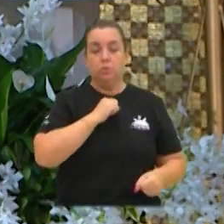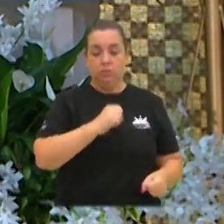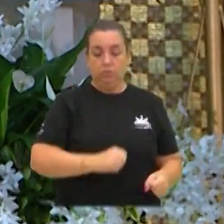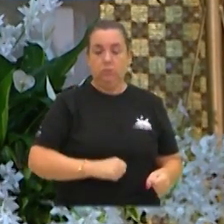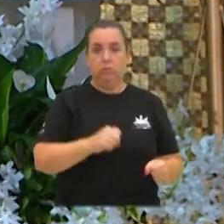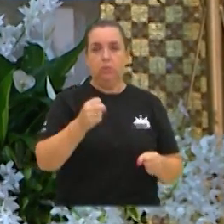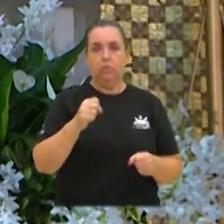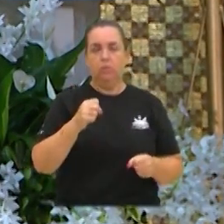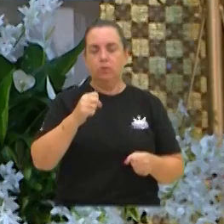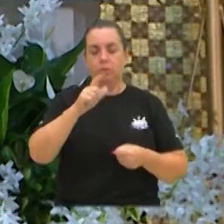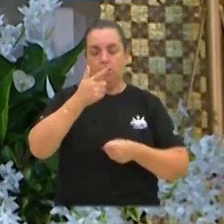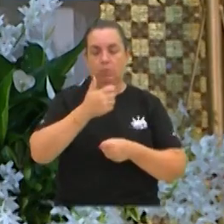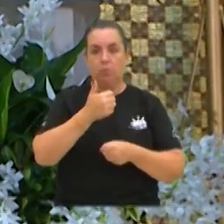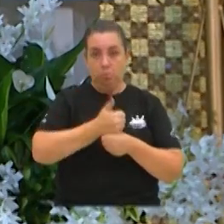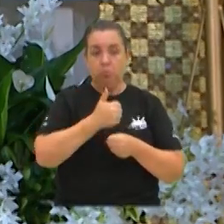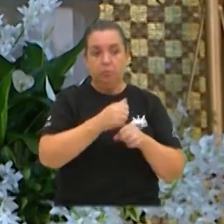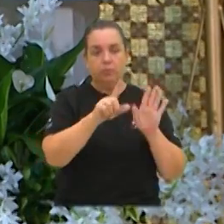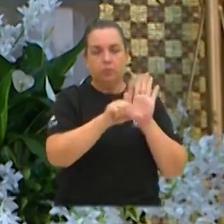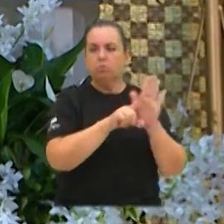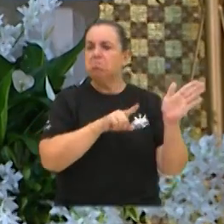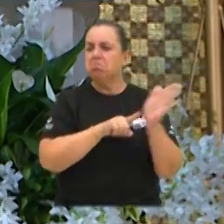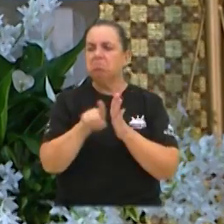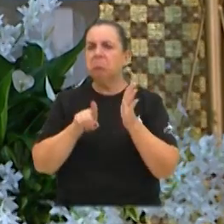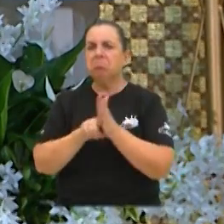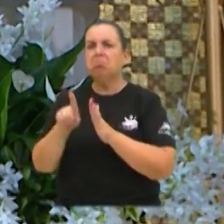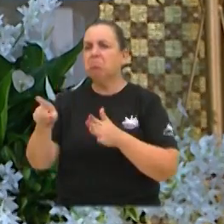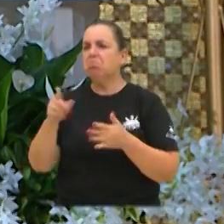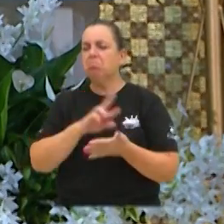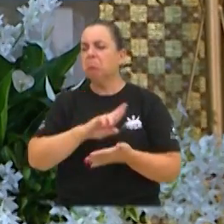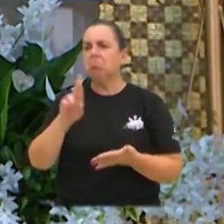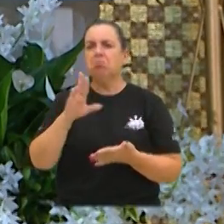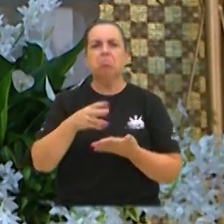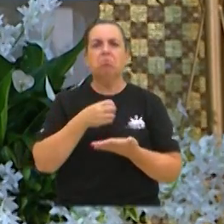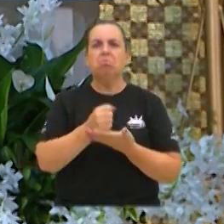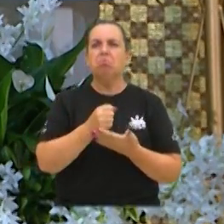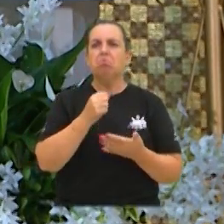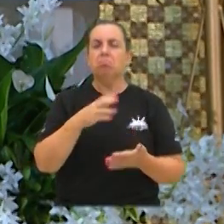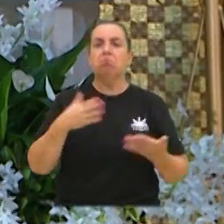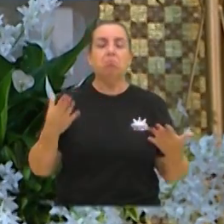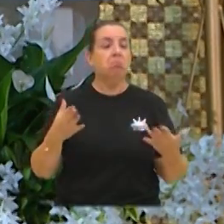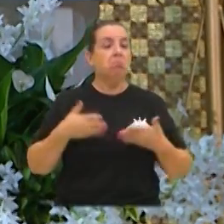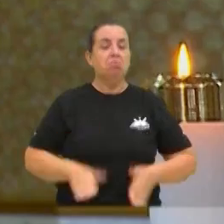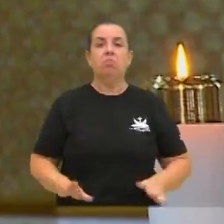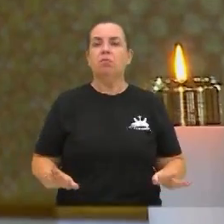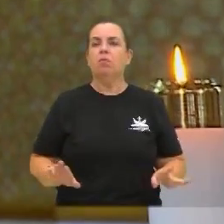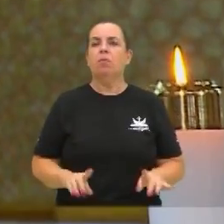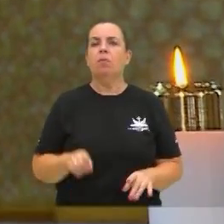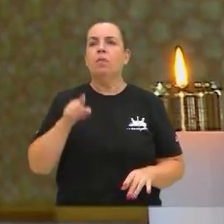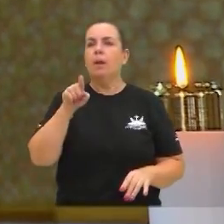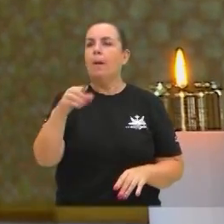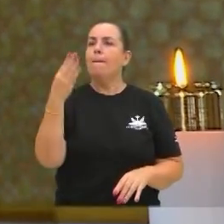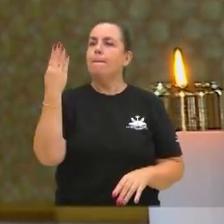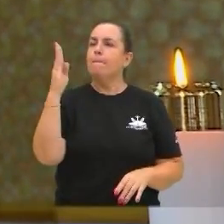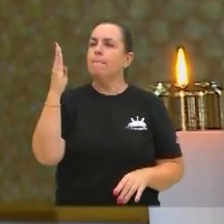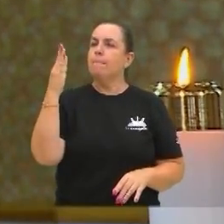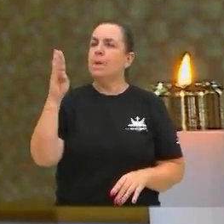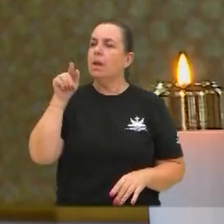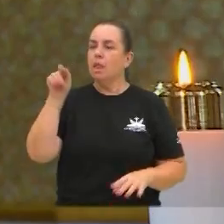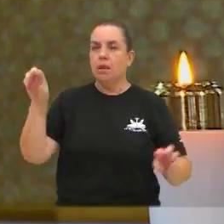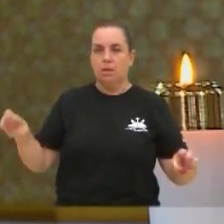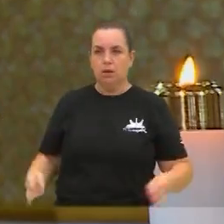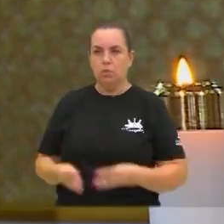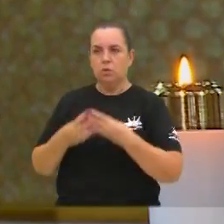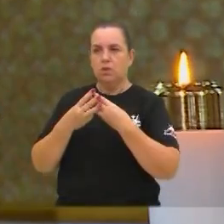da lei, perguntavam-lhes onde o Messias devia nascer. Eles responderam: em Belém, na